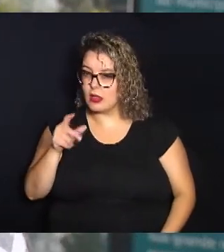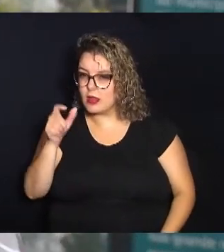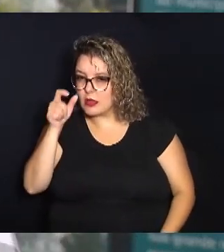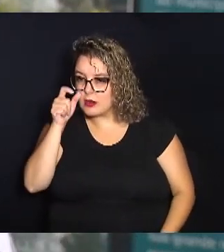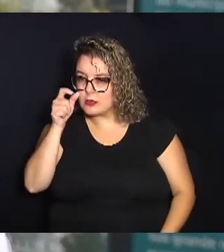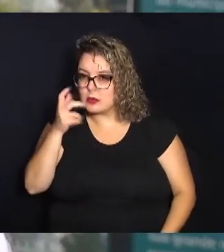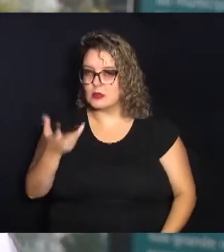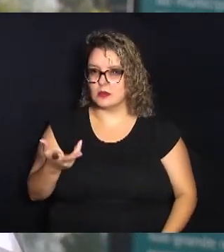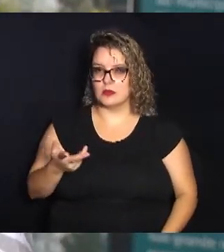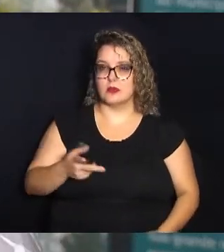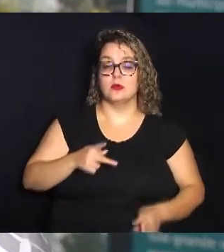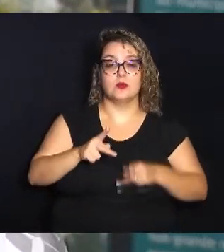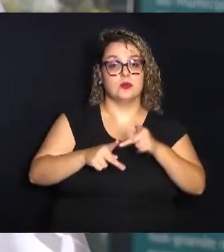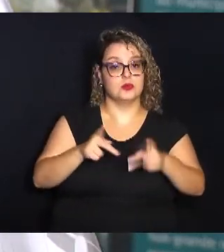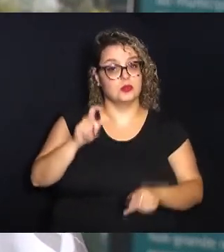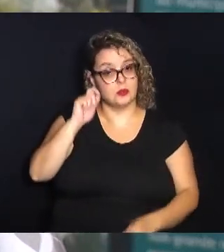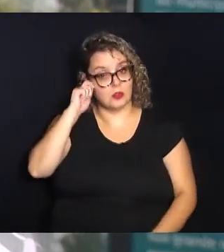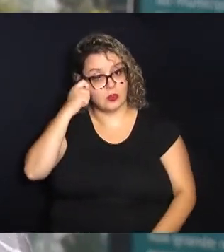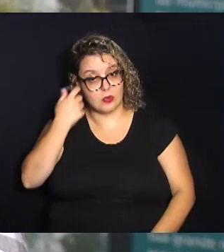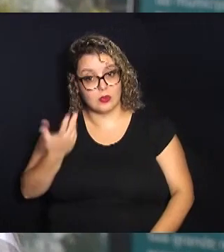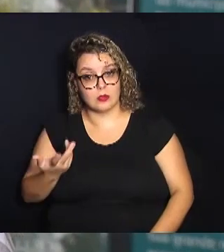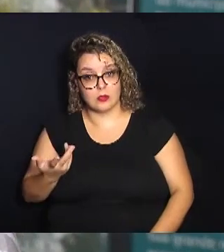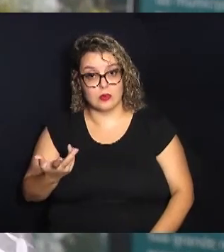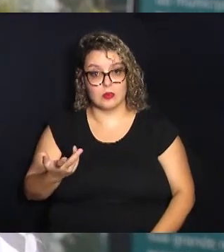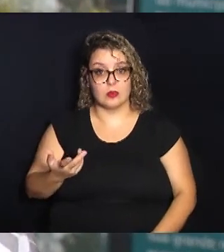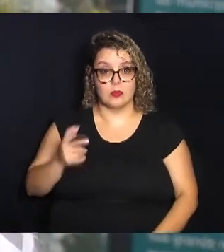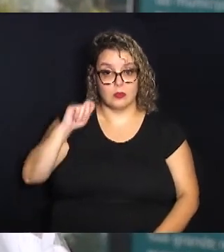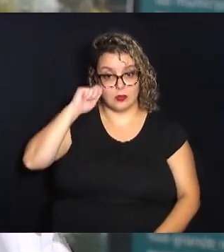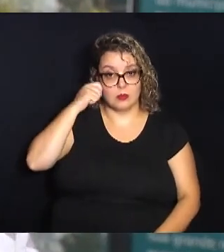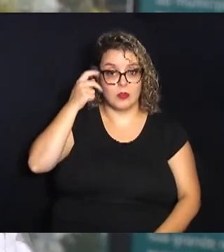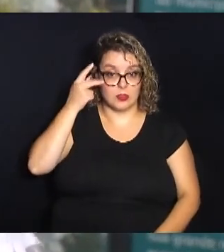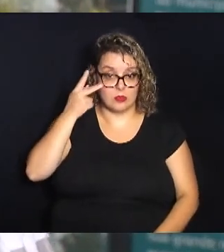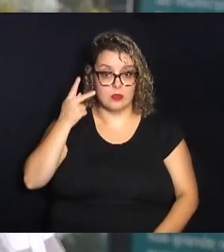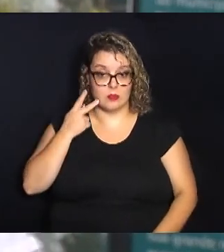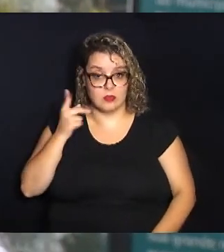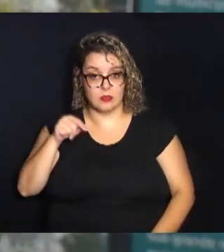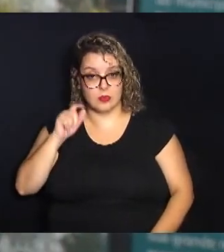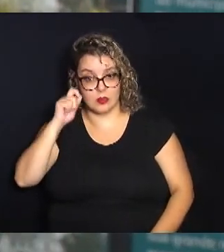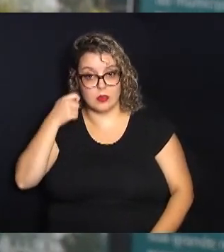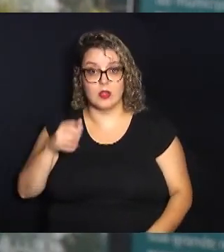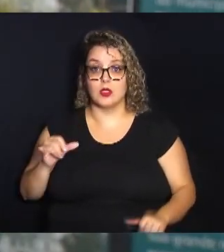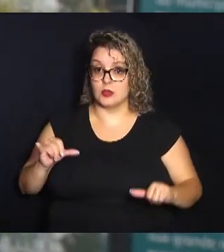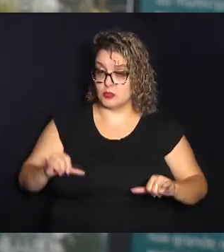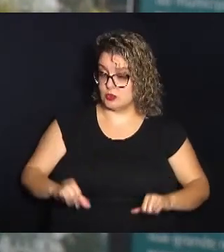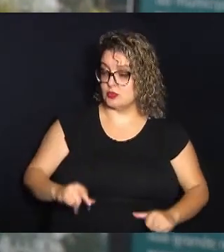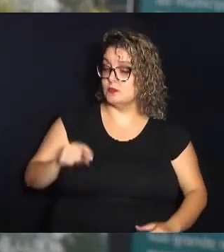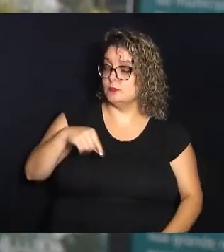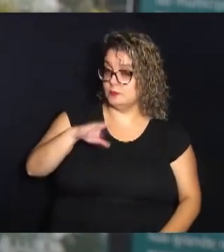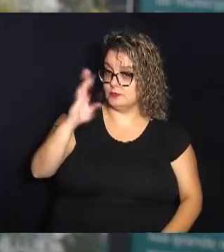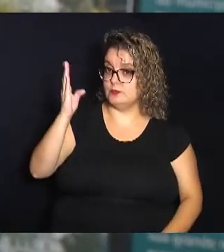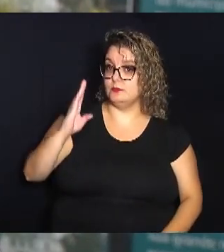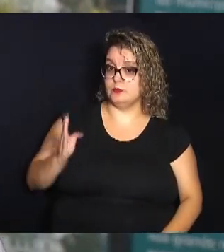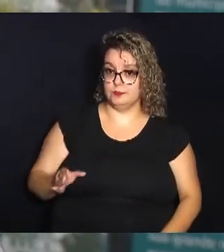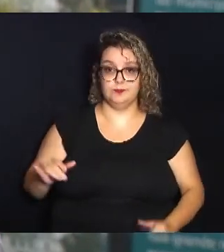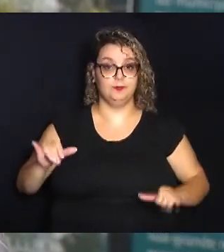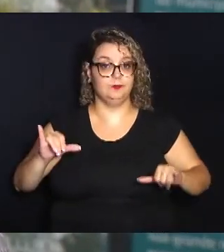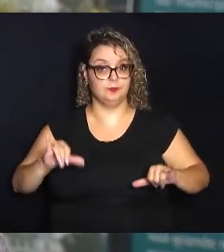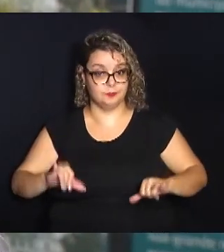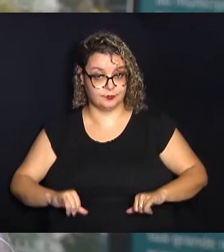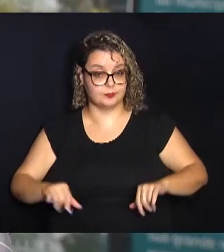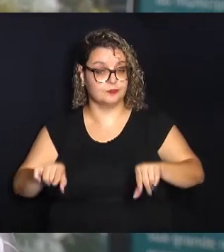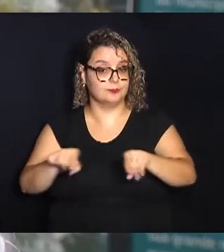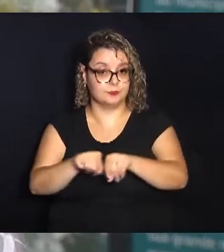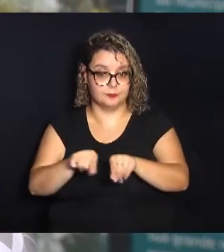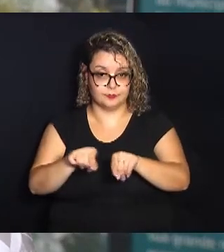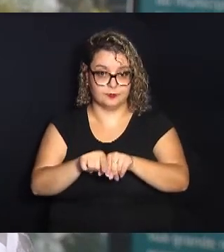temos assistido povo os povos negros pretos e paros que são os negros sofrendo aqui no Brasil